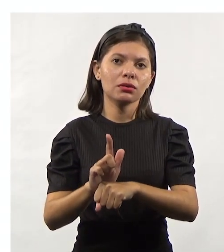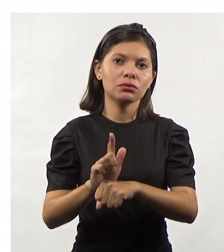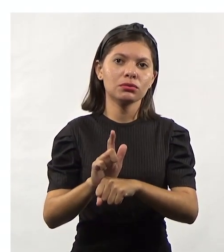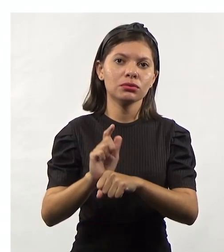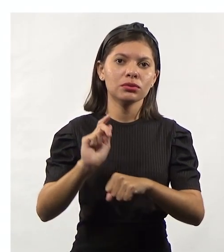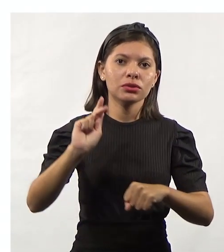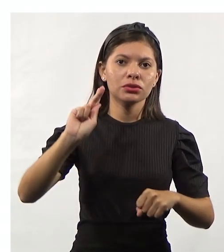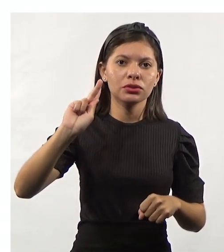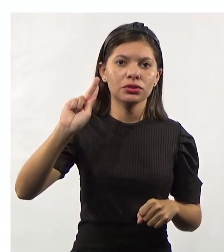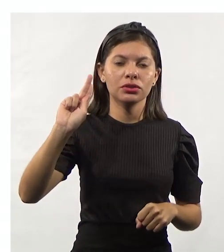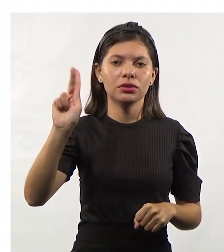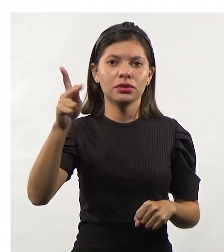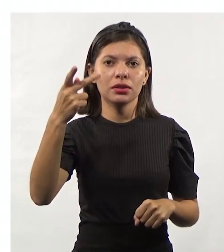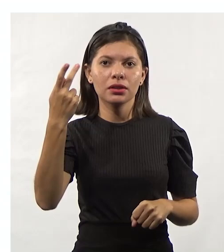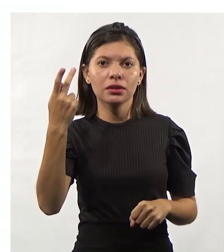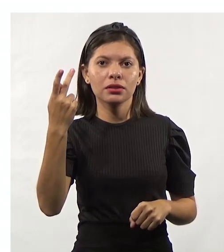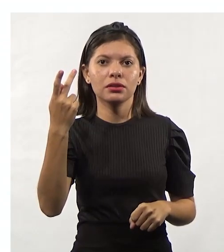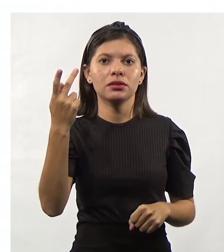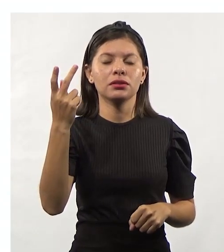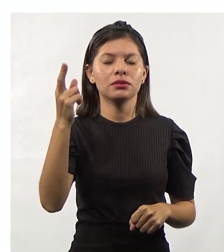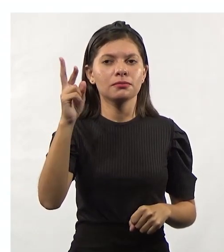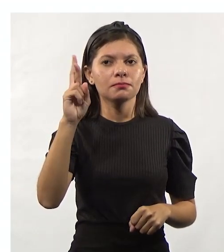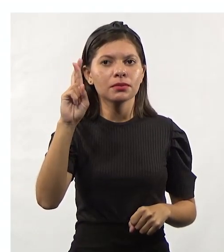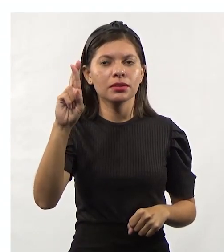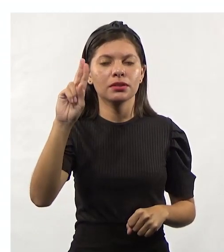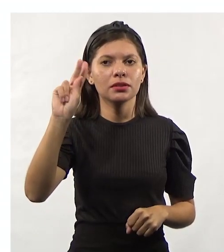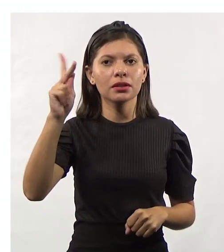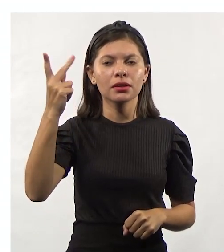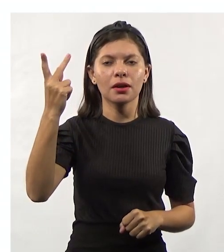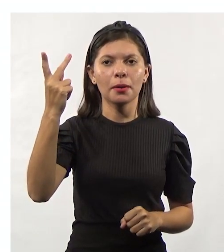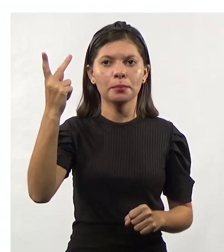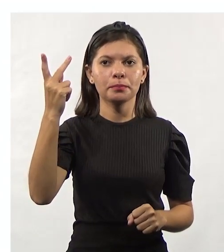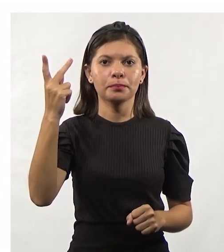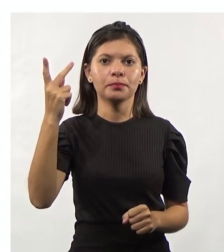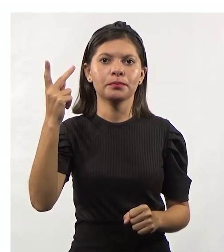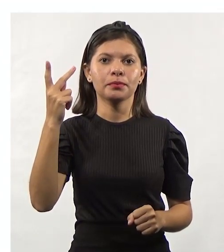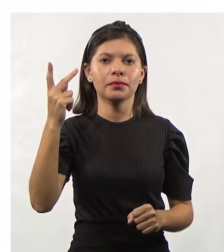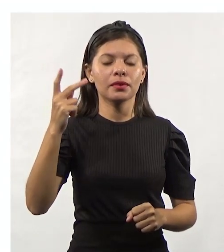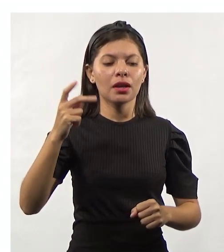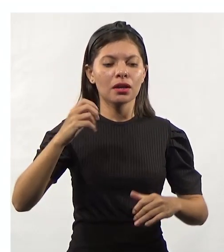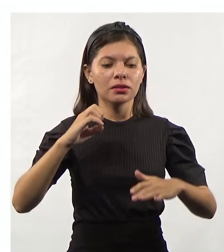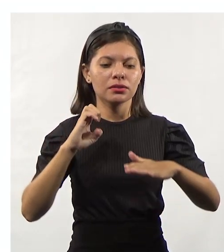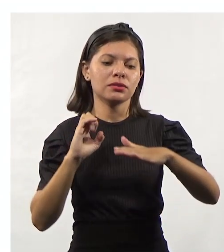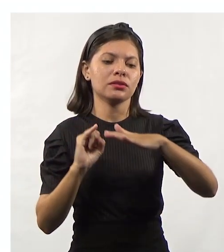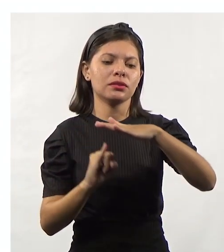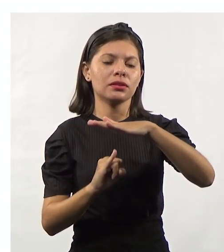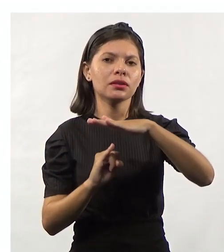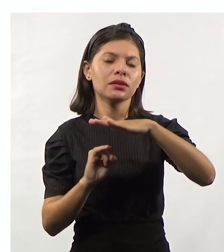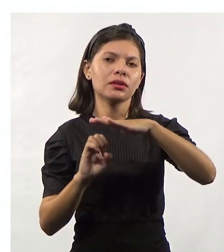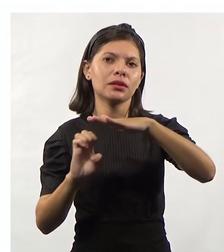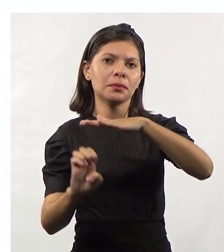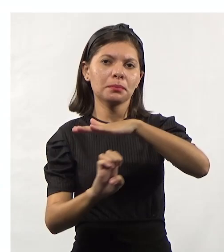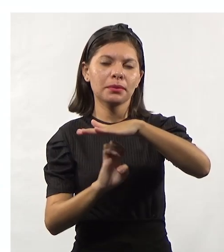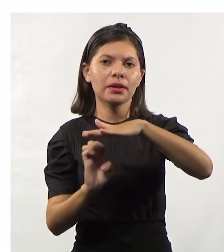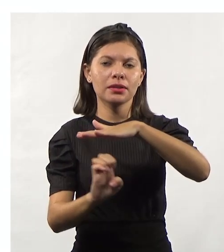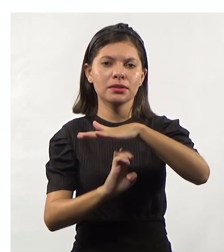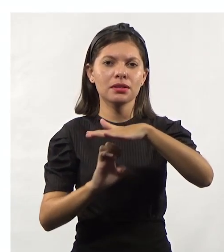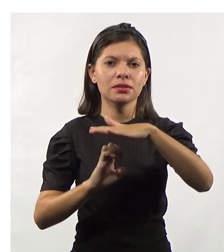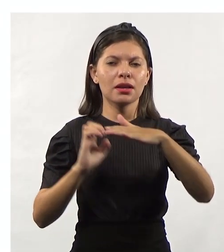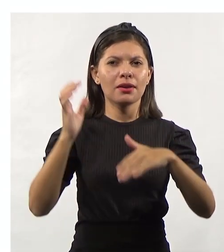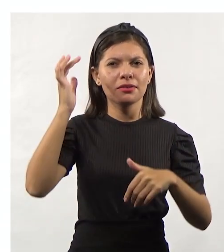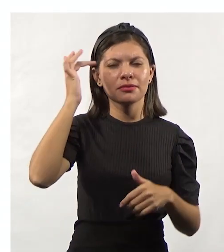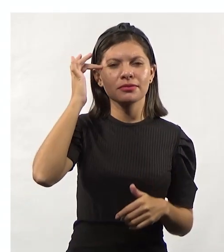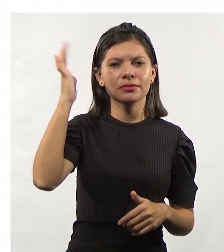função executada nas organizações e essa função ela facilita o